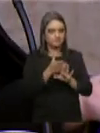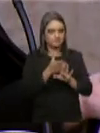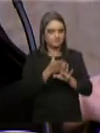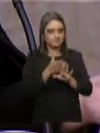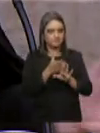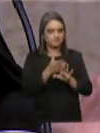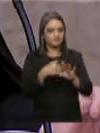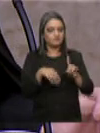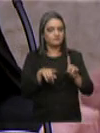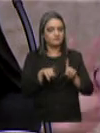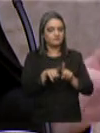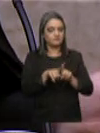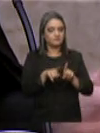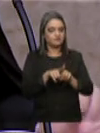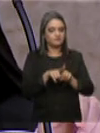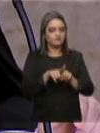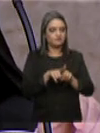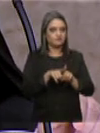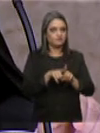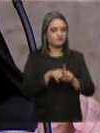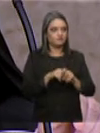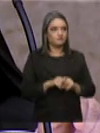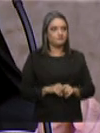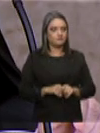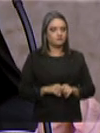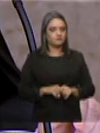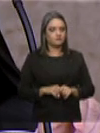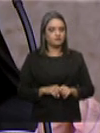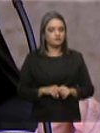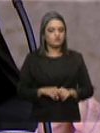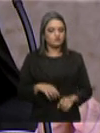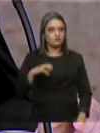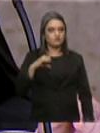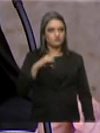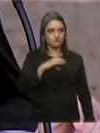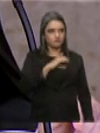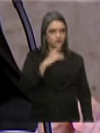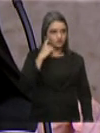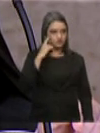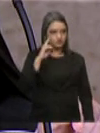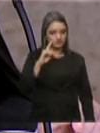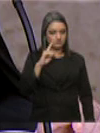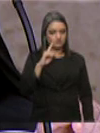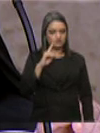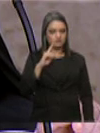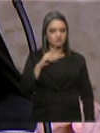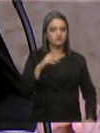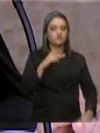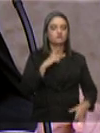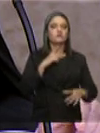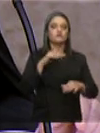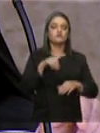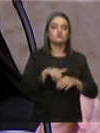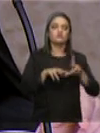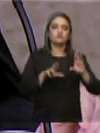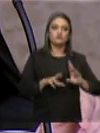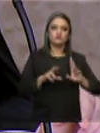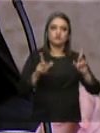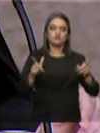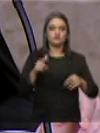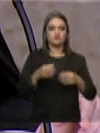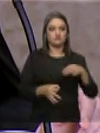à anterioridade, a dupla anterioridade anual e nonagesimal, manifestaram votos divergentes